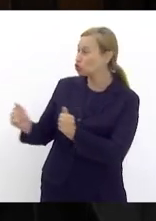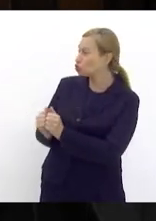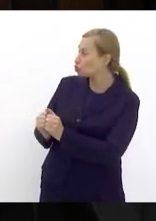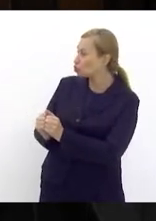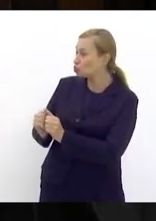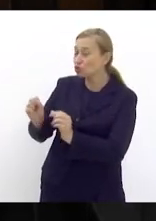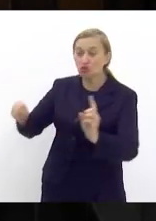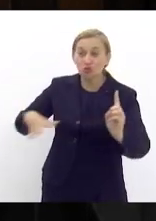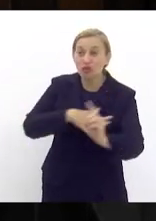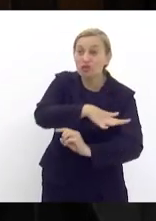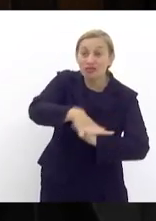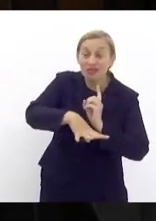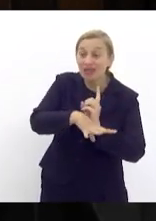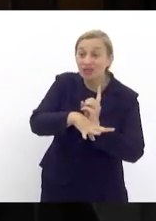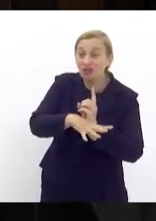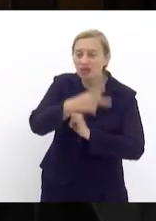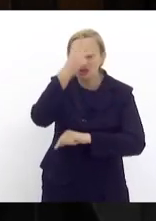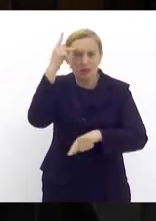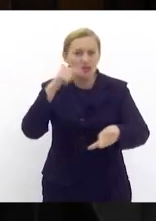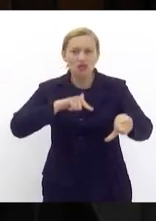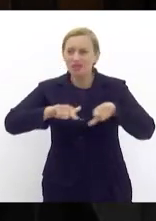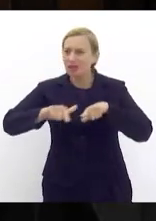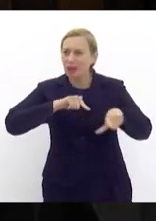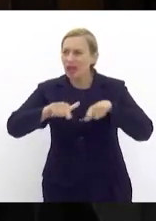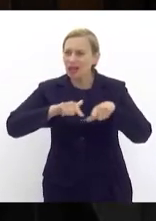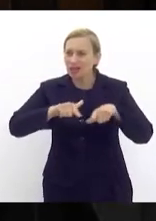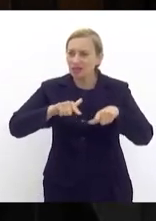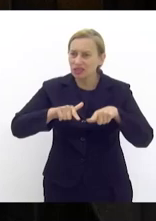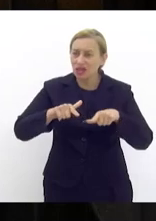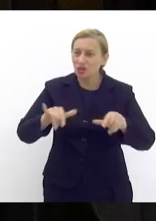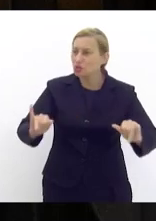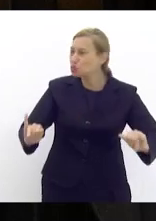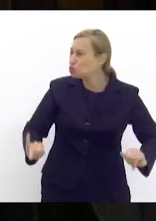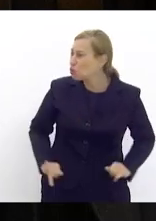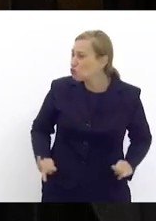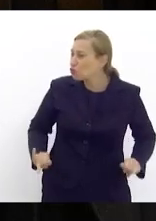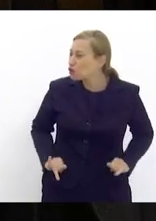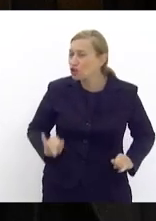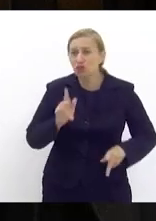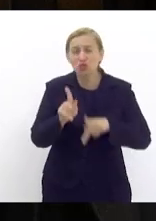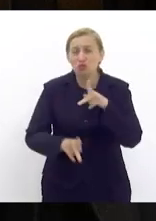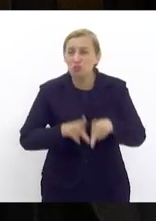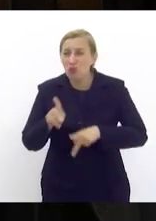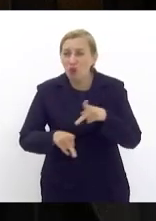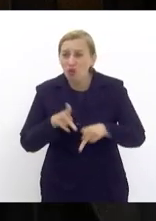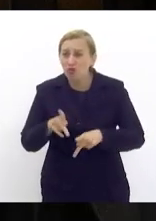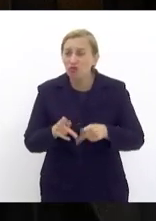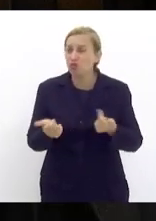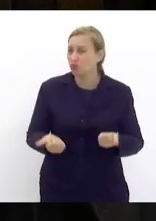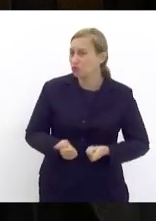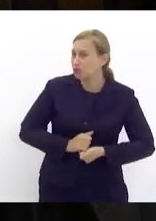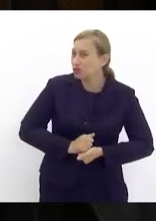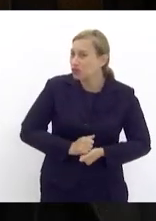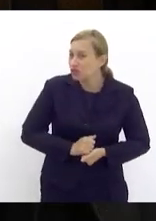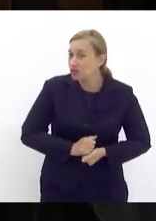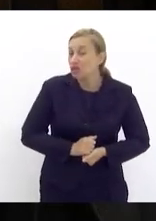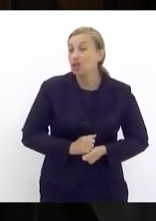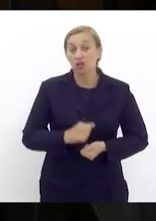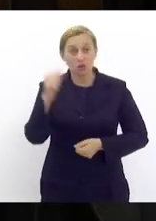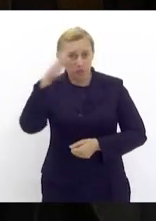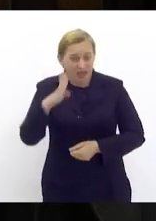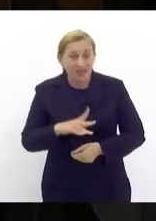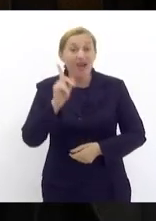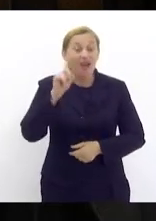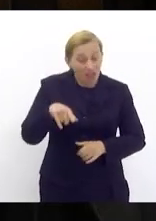uma sociedade trabalhadora, de uma sociedade sofrida, de uma população sofrida, que o brasileiro ele